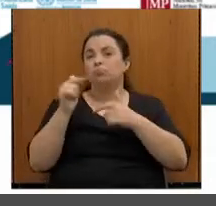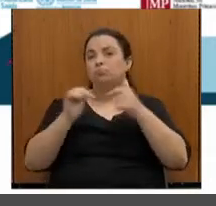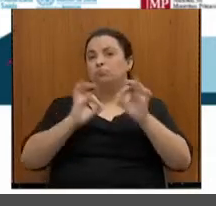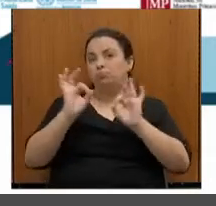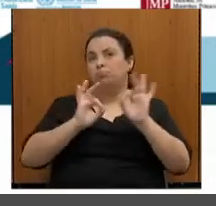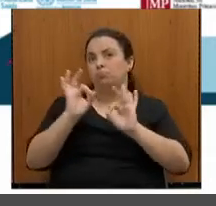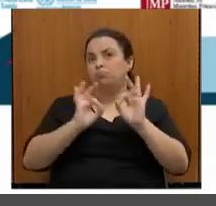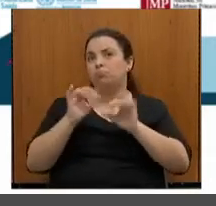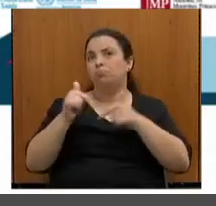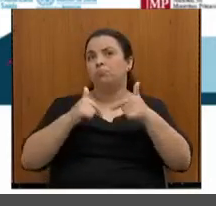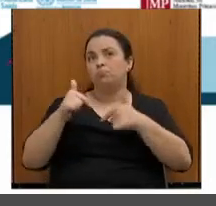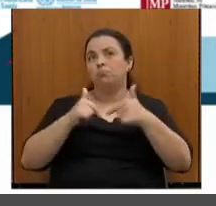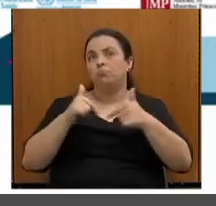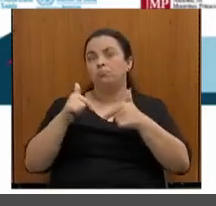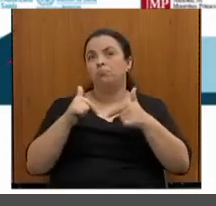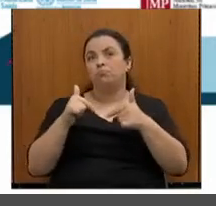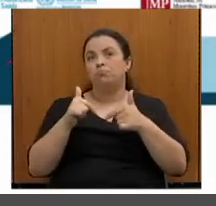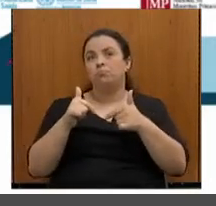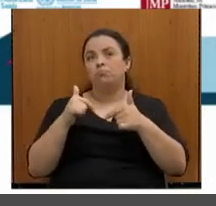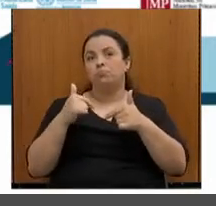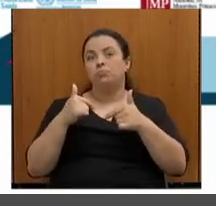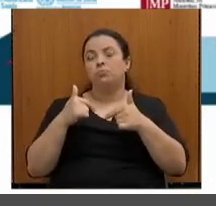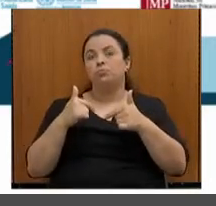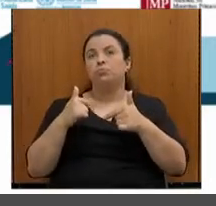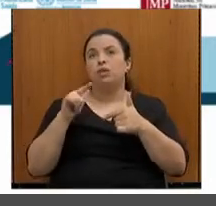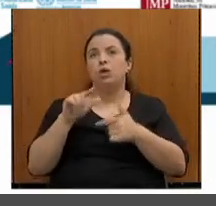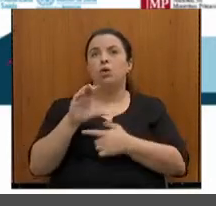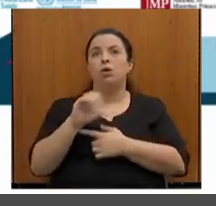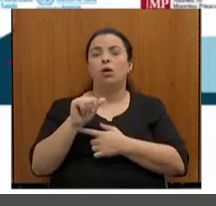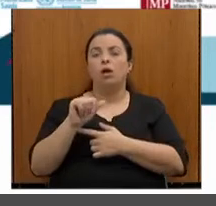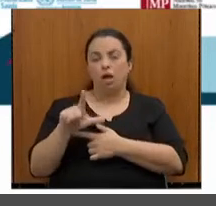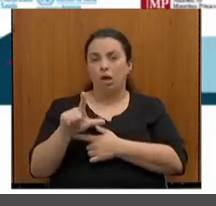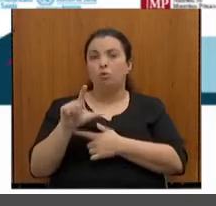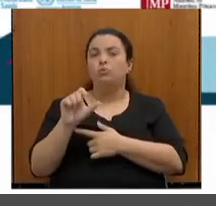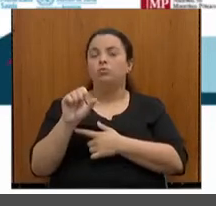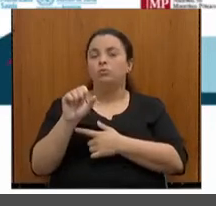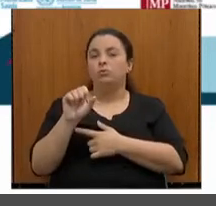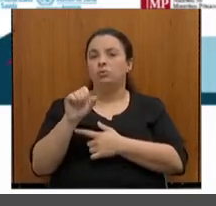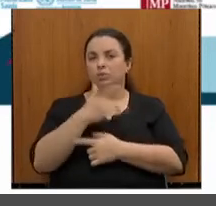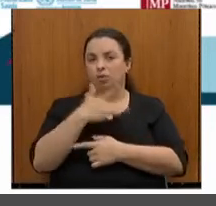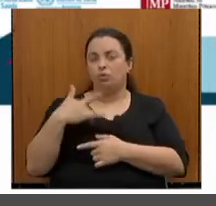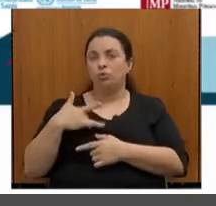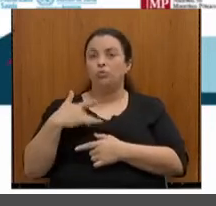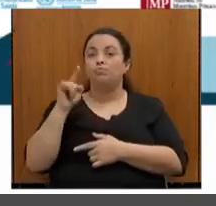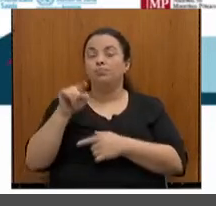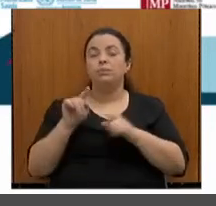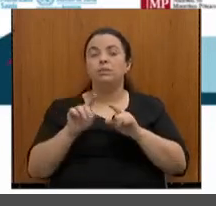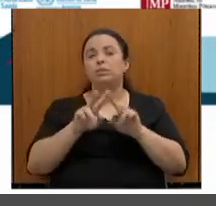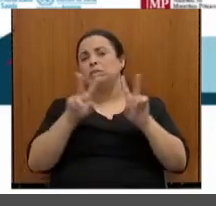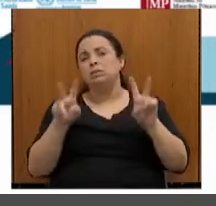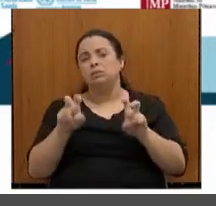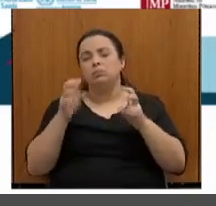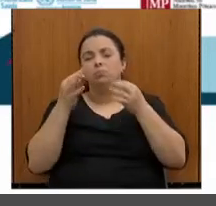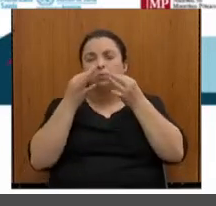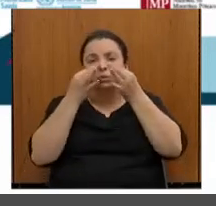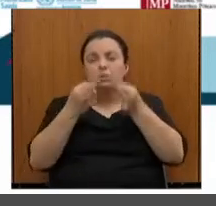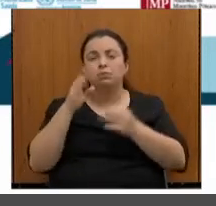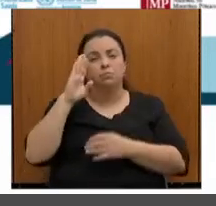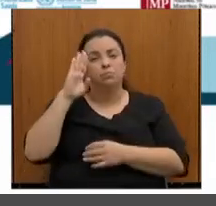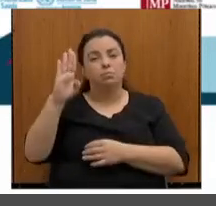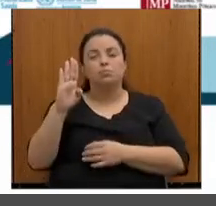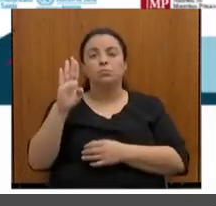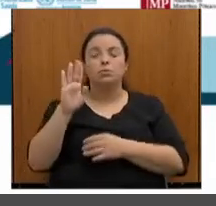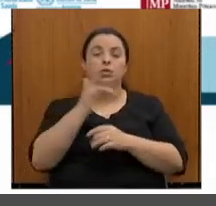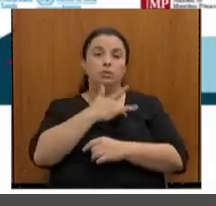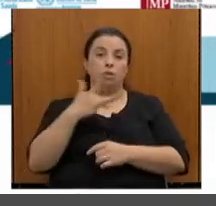de atuação do Cal Saúde, e como que esse tema da atenção primária à saúde, ele veio